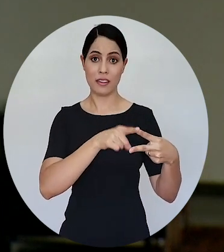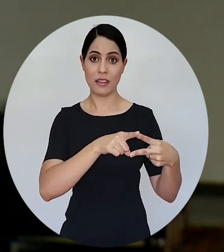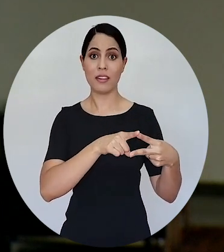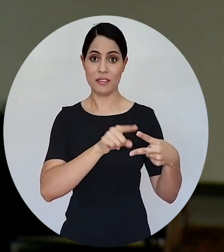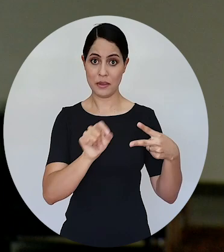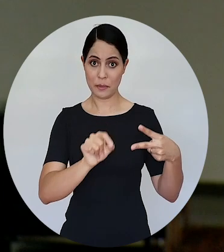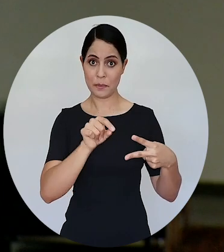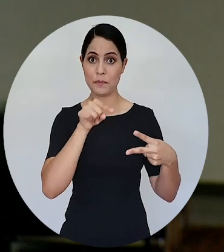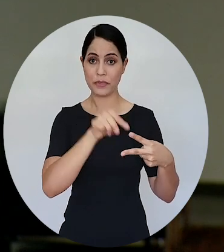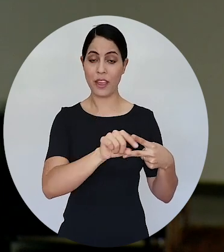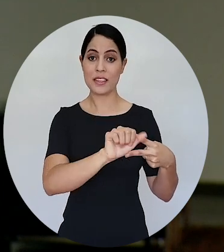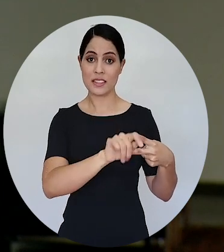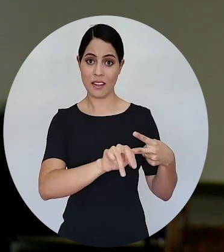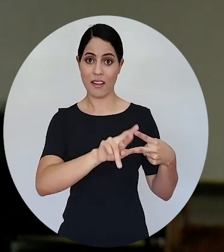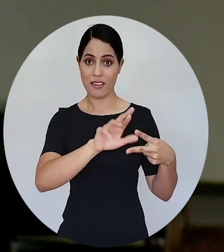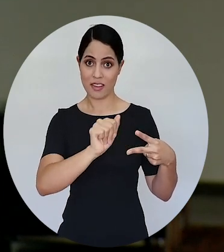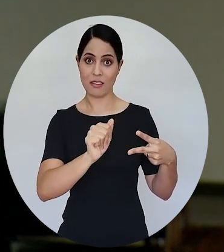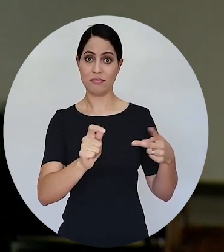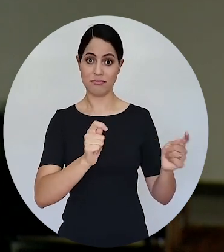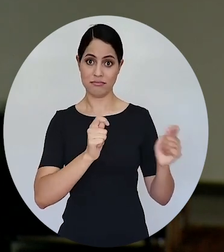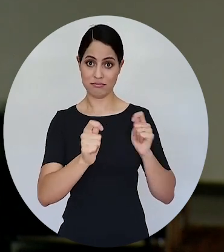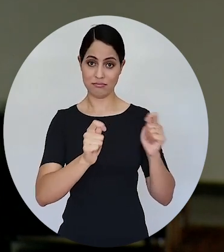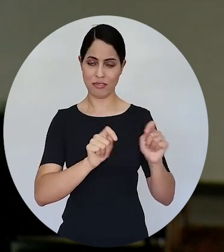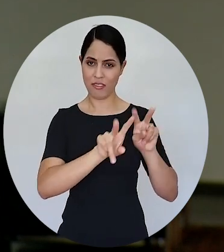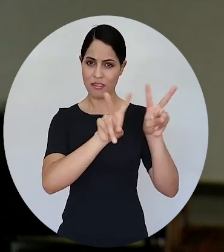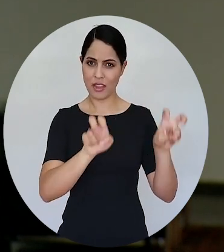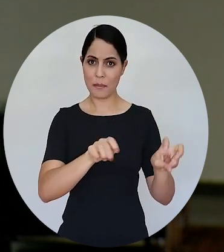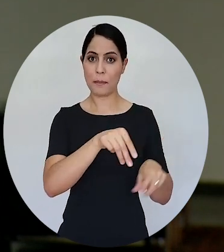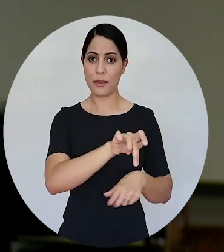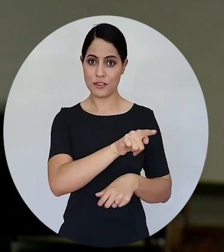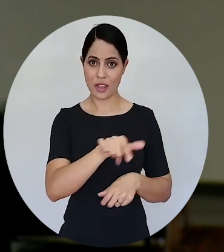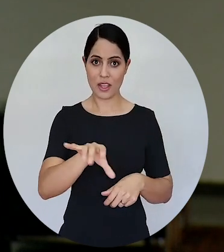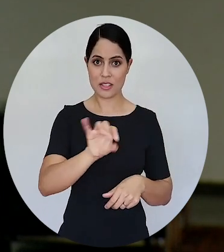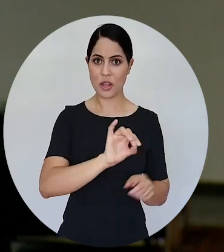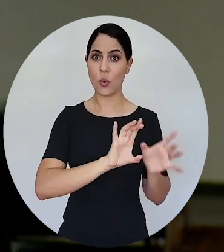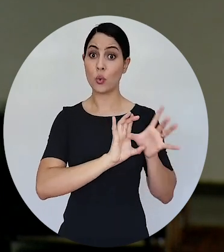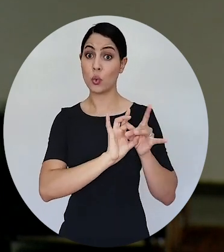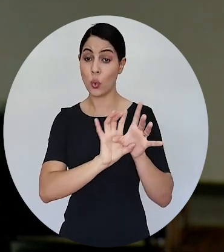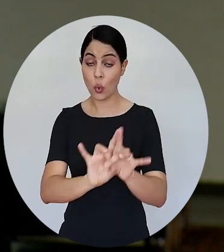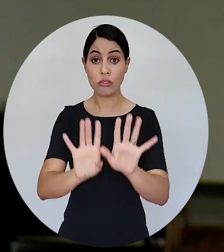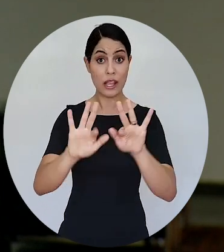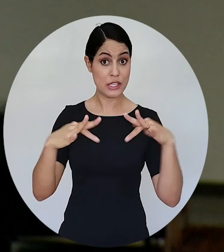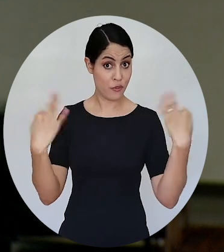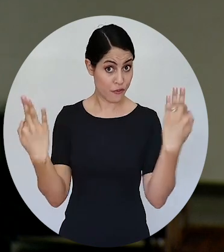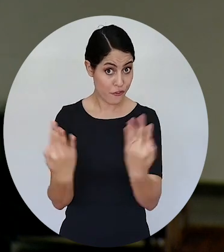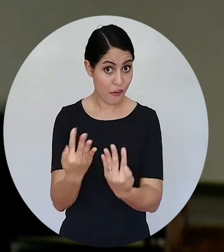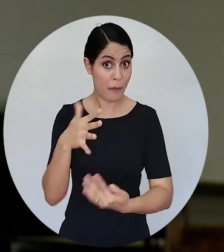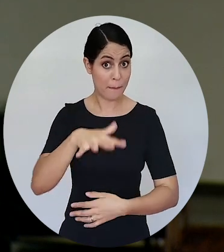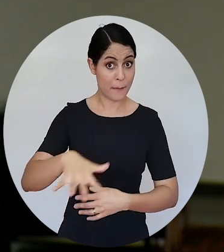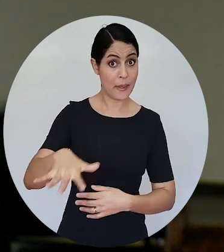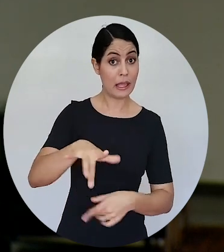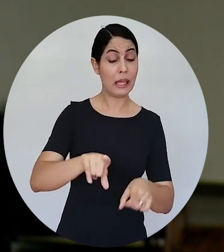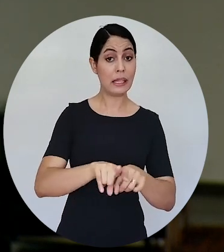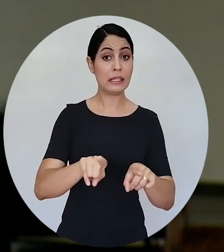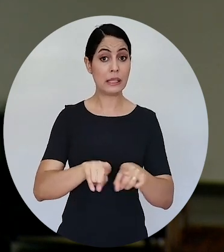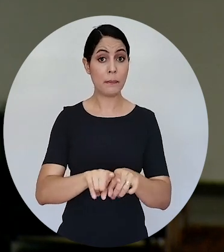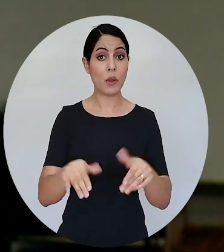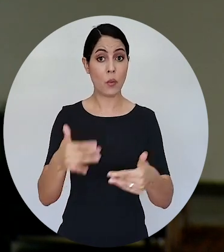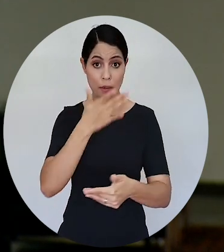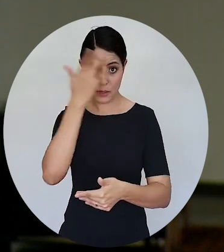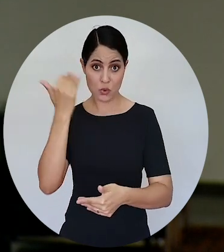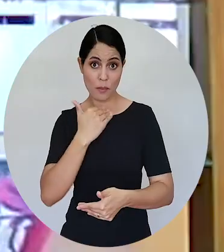a mediadora civil, familiar e empresarial, Sandra Bayer, sobre mediação em contextos familiares